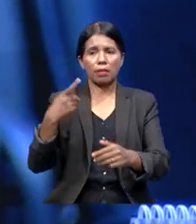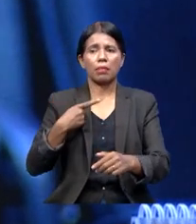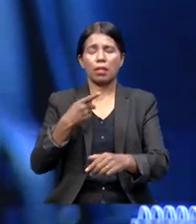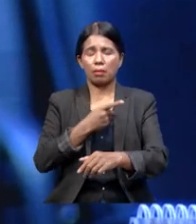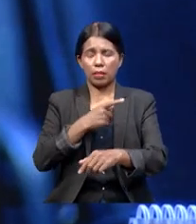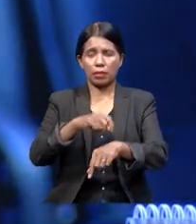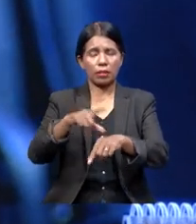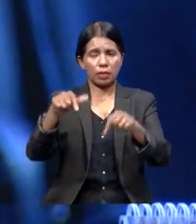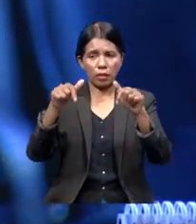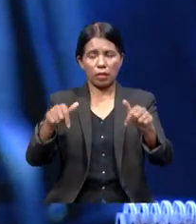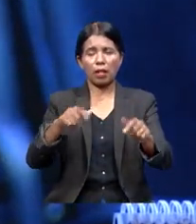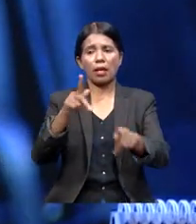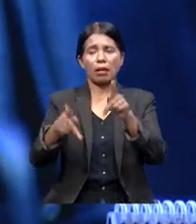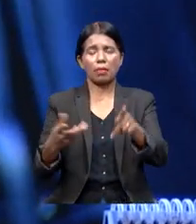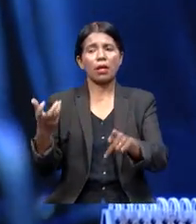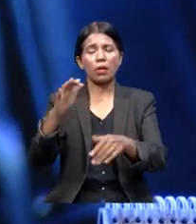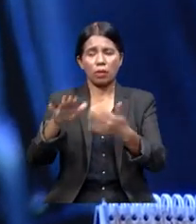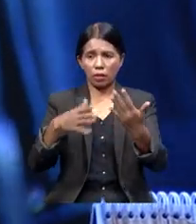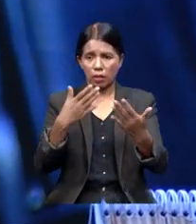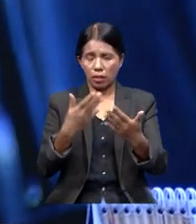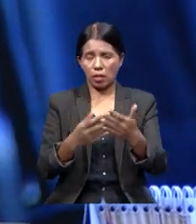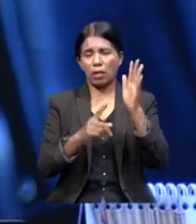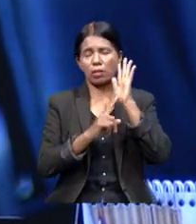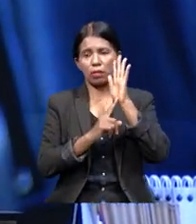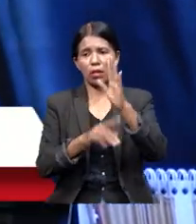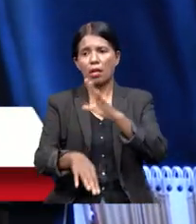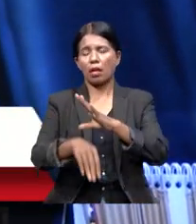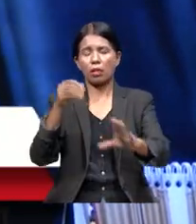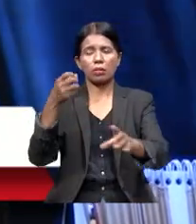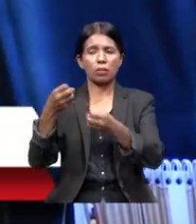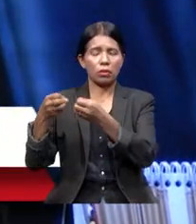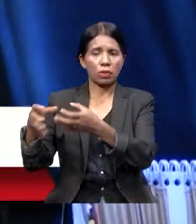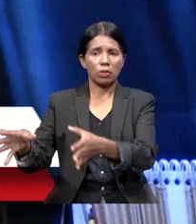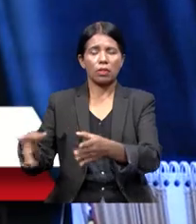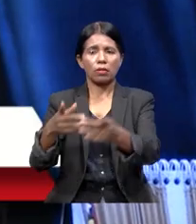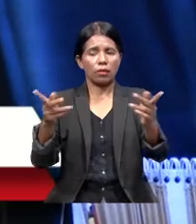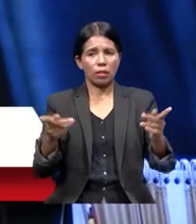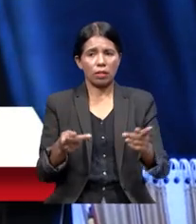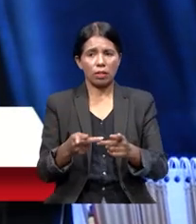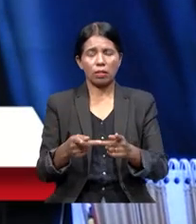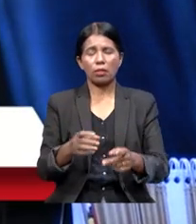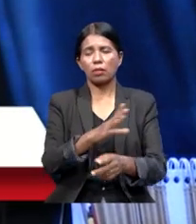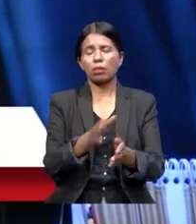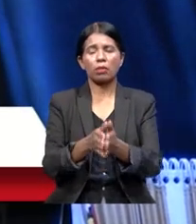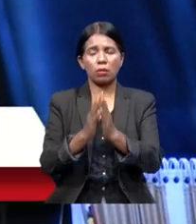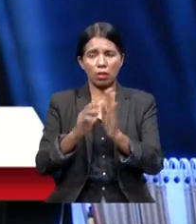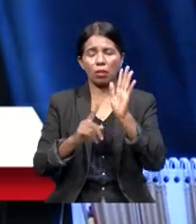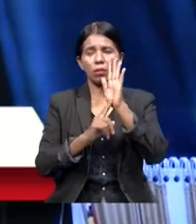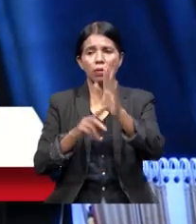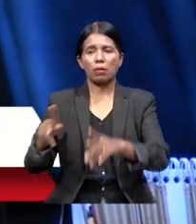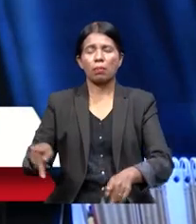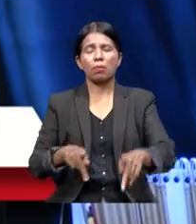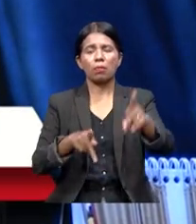ne, requerente sira maka sai duni hosi abandona plenário de ne, hodi justifica ba público, ba